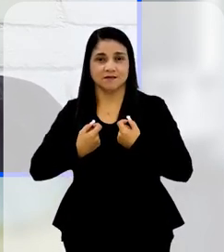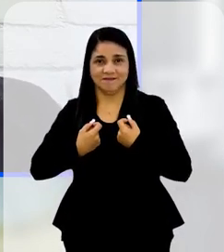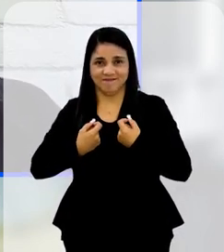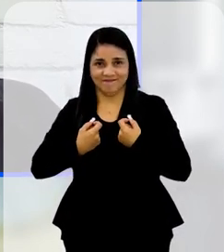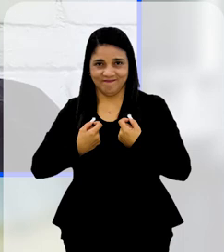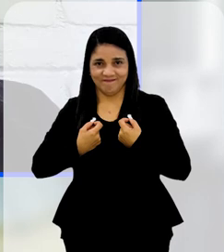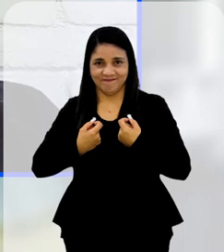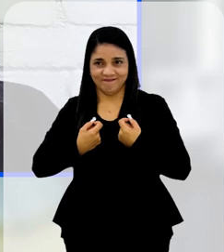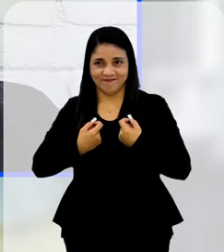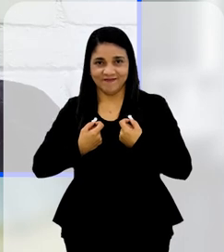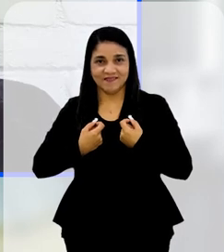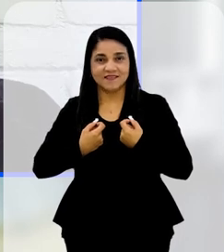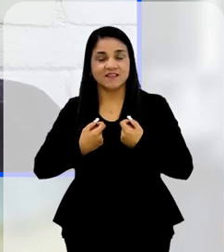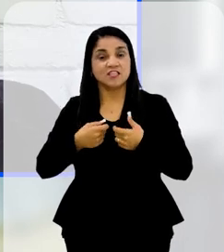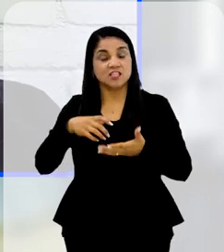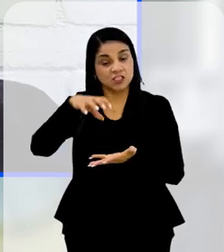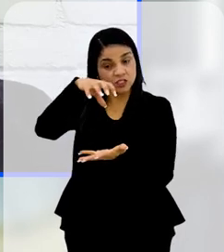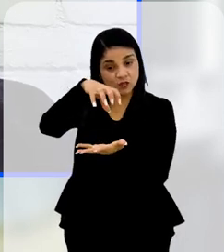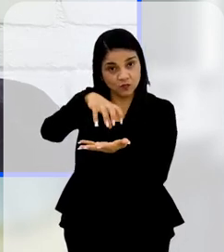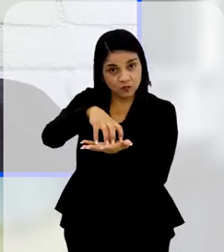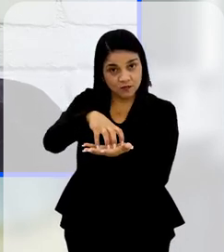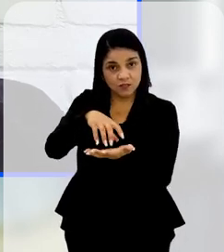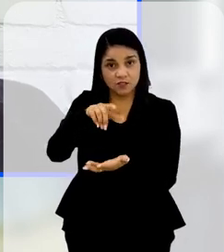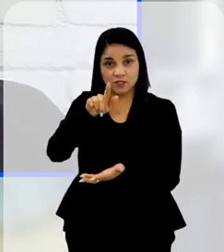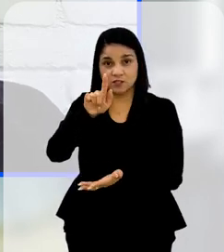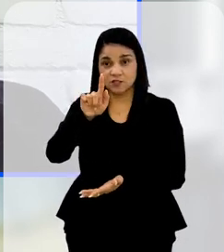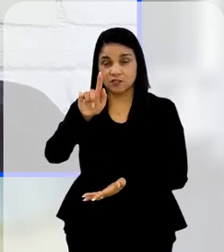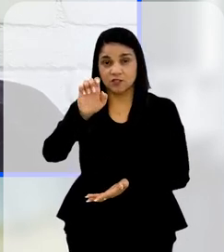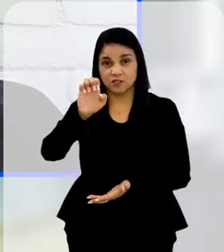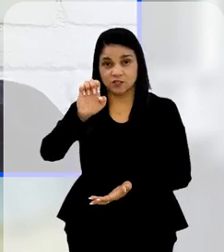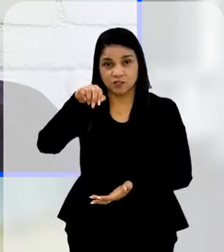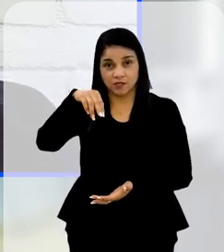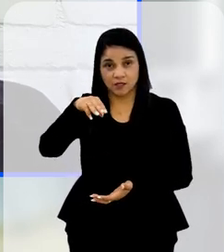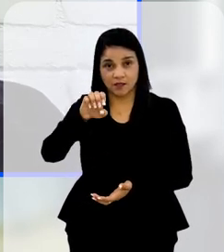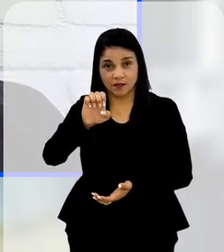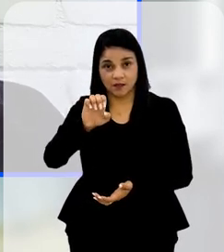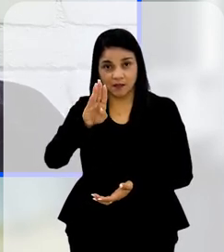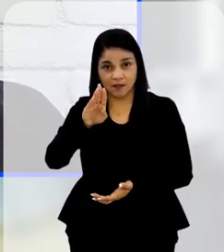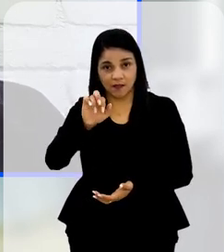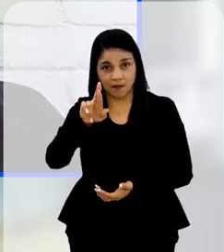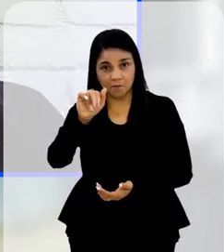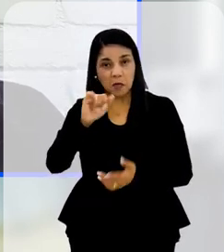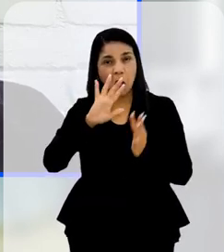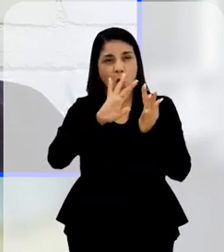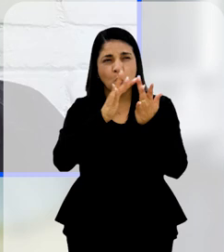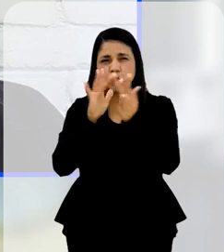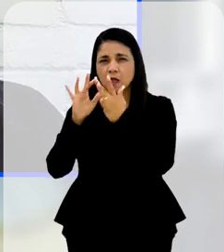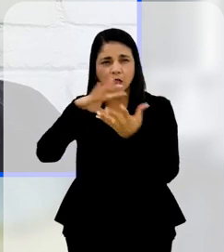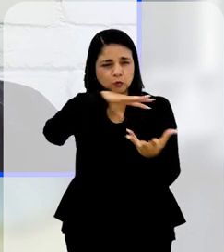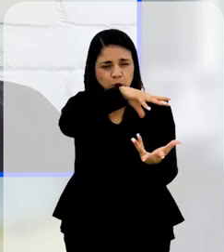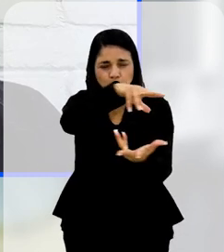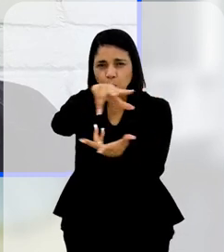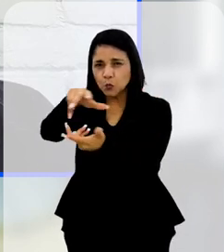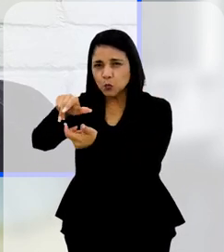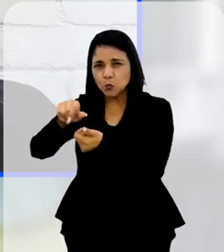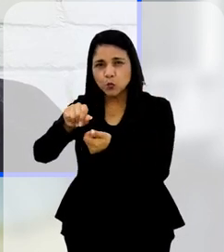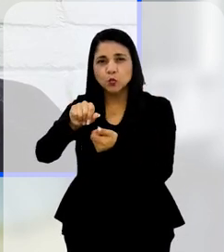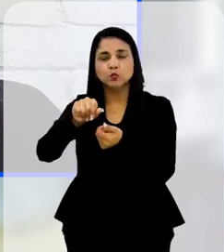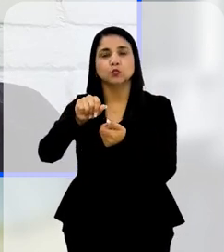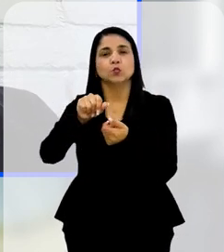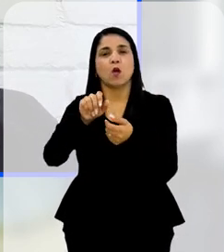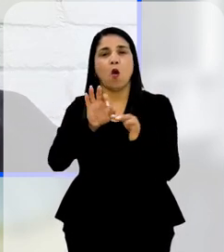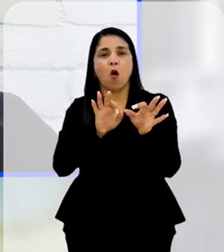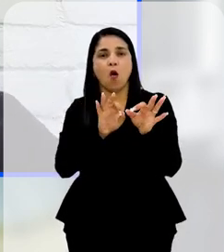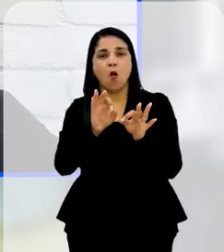é situada em Genebra, através dele eu tinha contato com muita gente do mundo inteiro, da Organização Mundial de Saúde, etc.